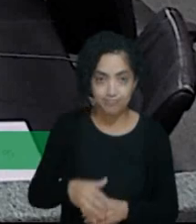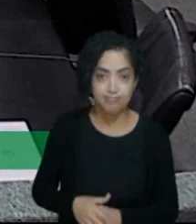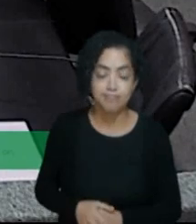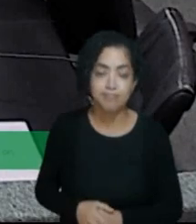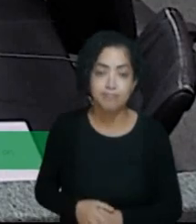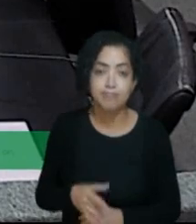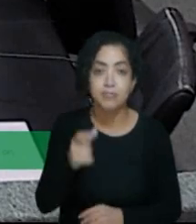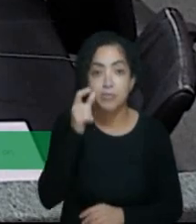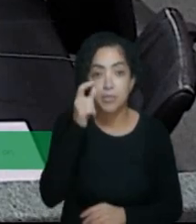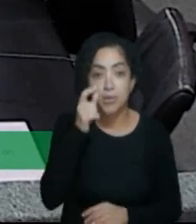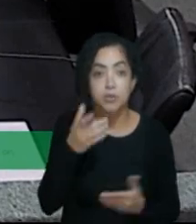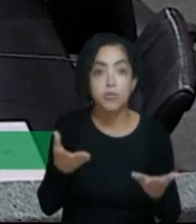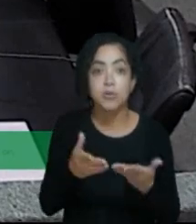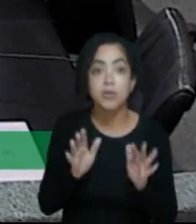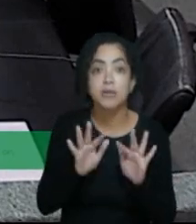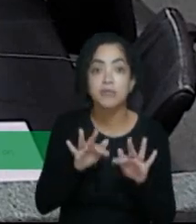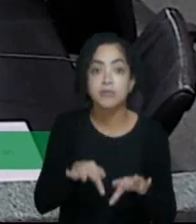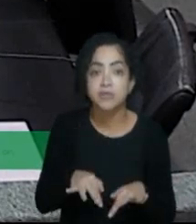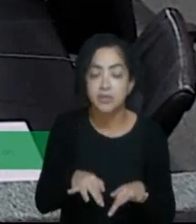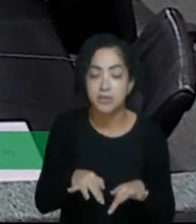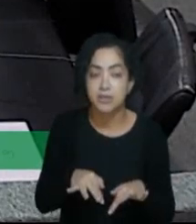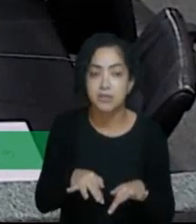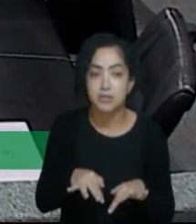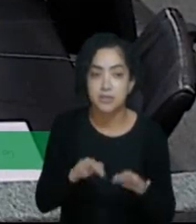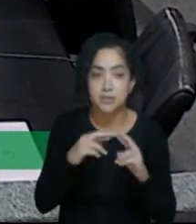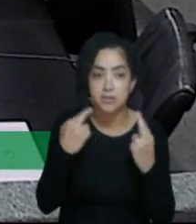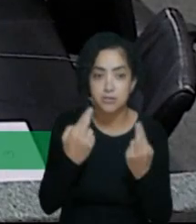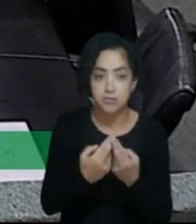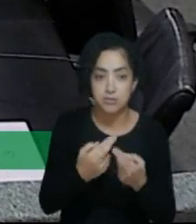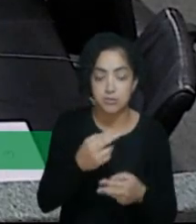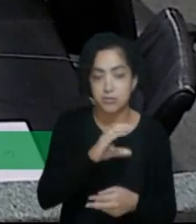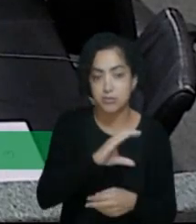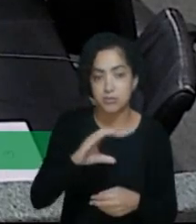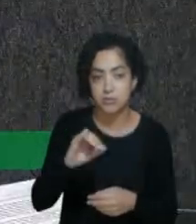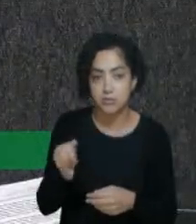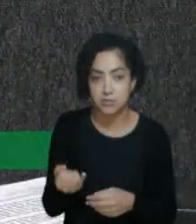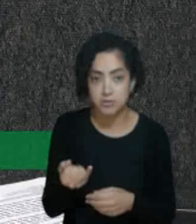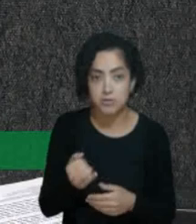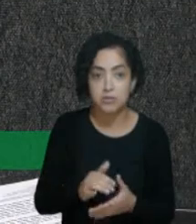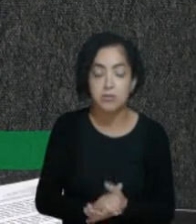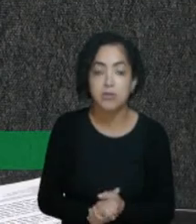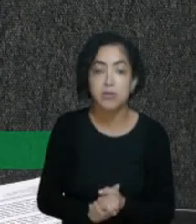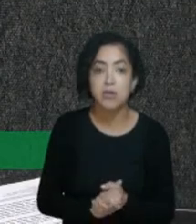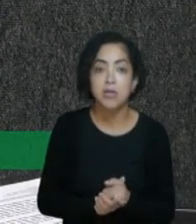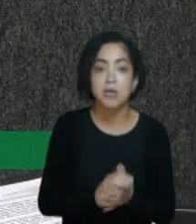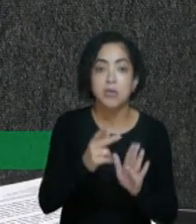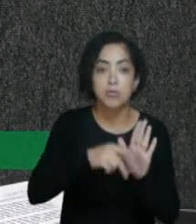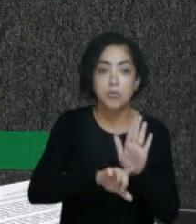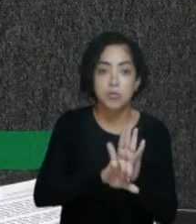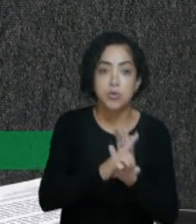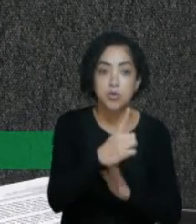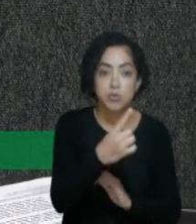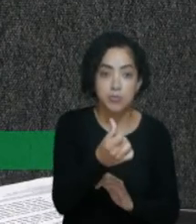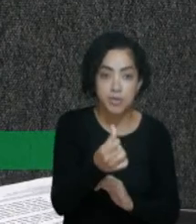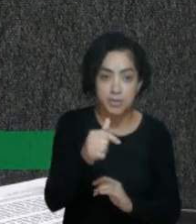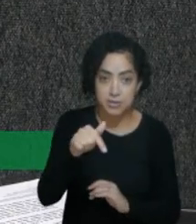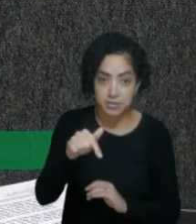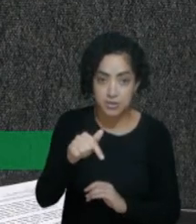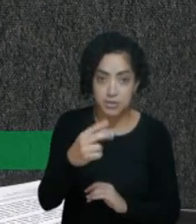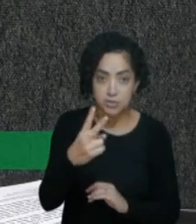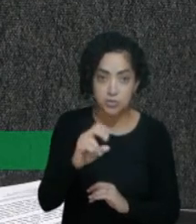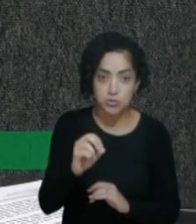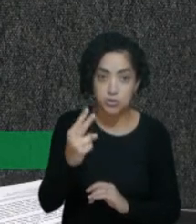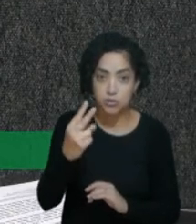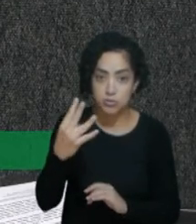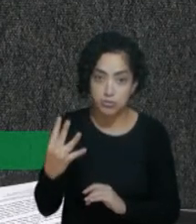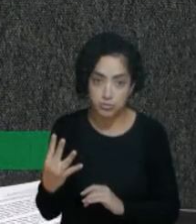acompanhar a finalização dessa reunião da ccj por fim projeto de lei 167/2020 24